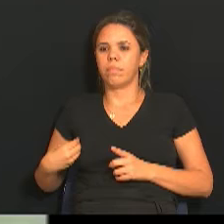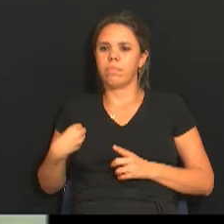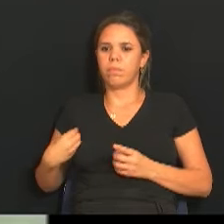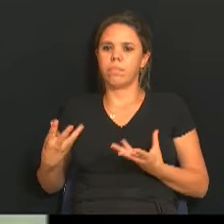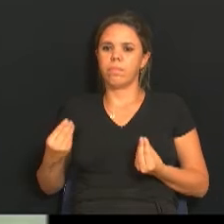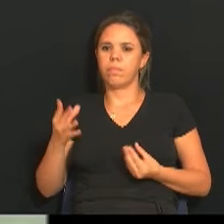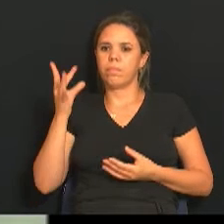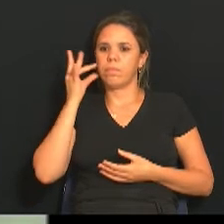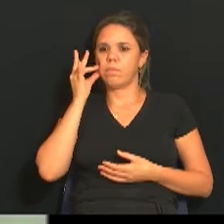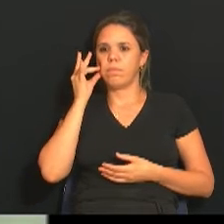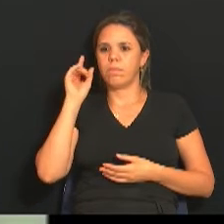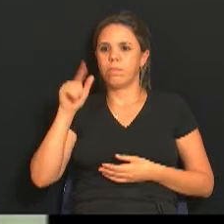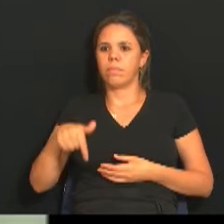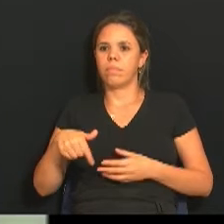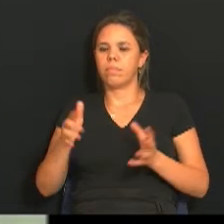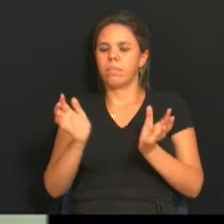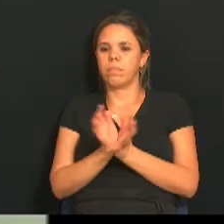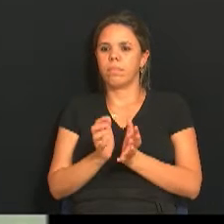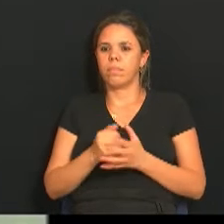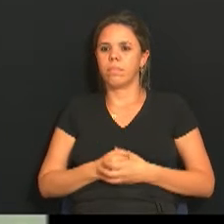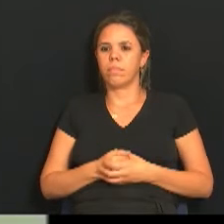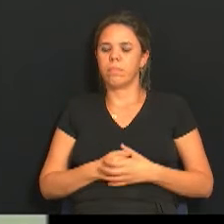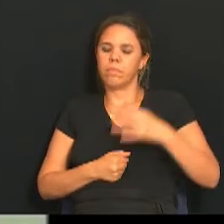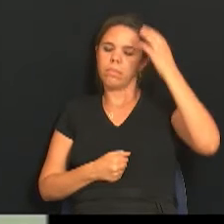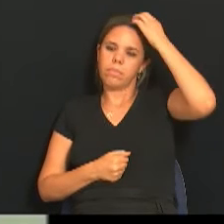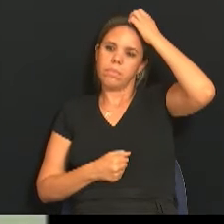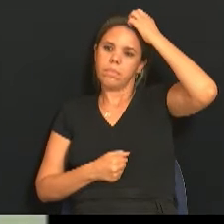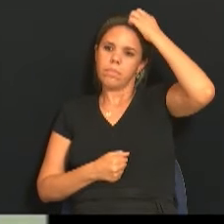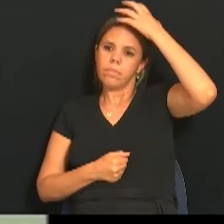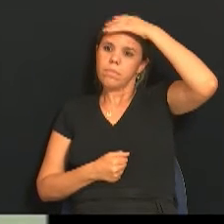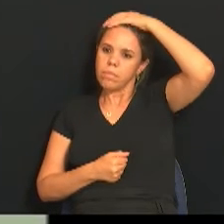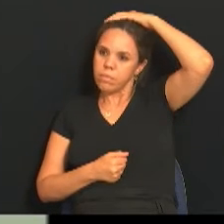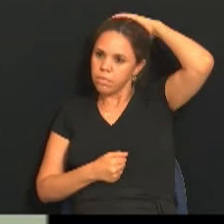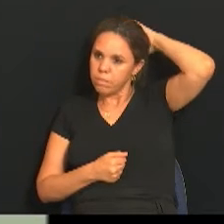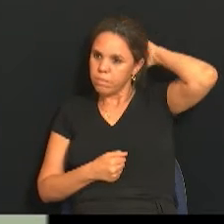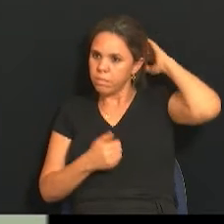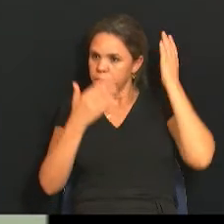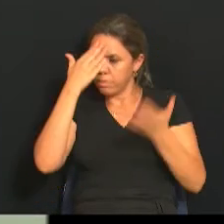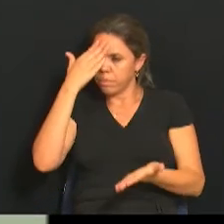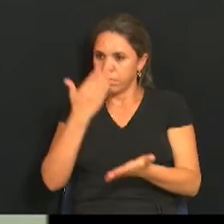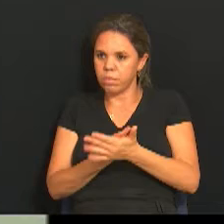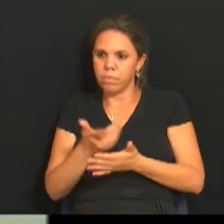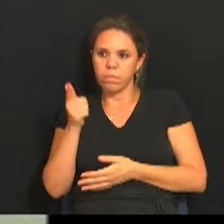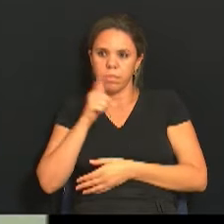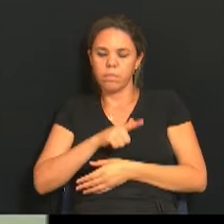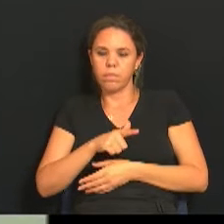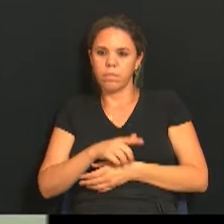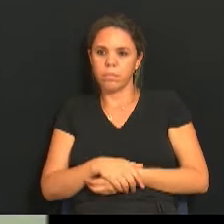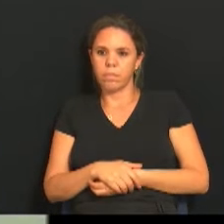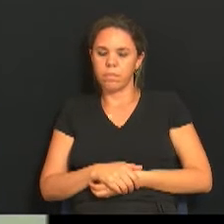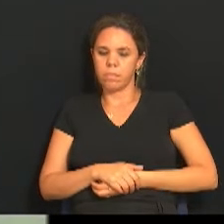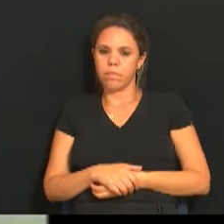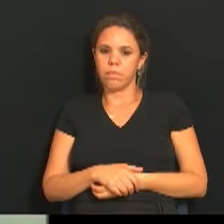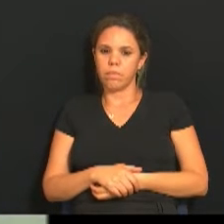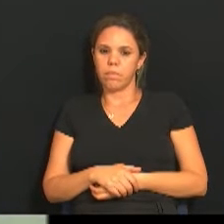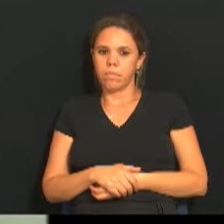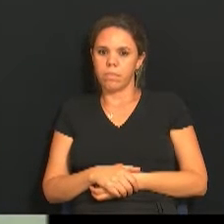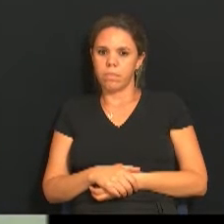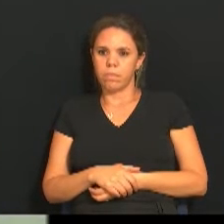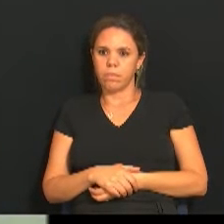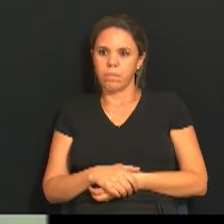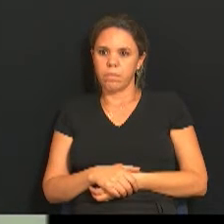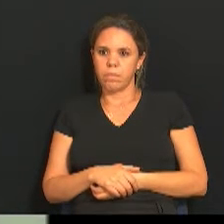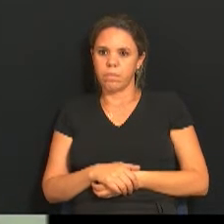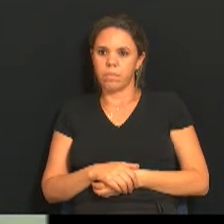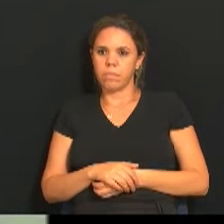presente nesse comitê, e é através dele que eu acredito que a gente vai conseguir mudar muitas coisas. Mas, no meio de